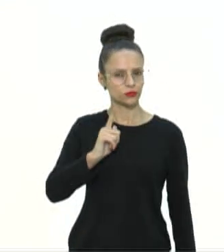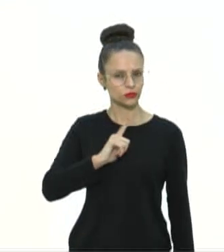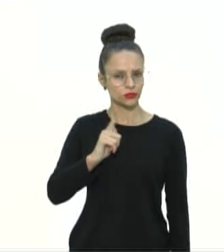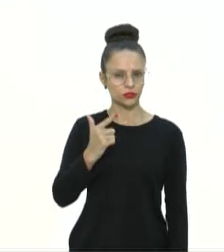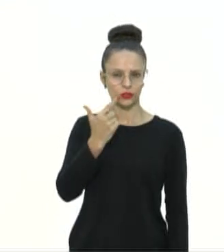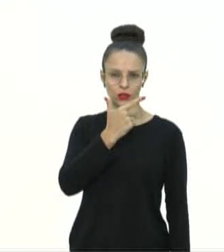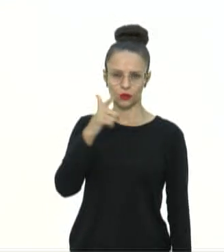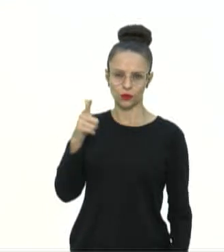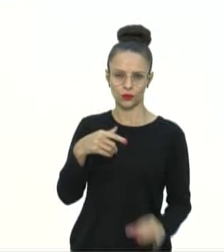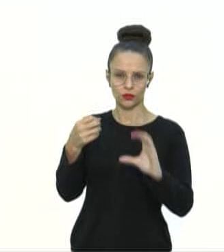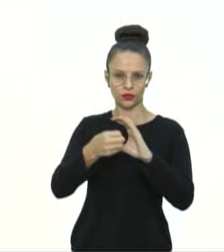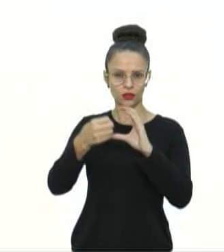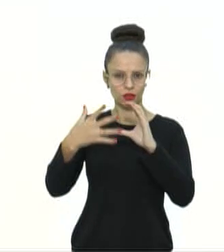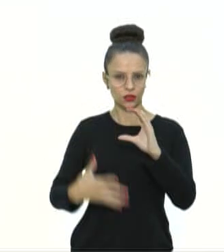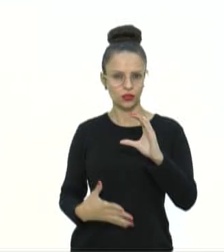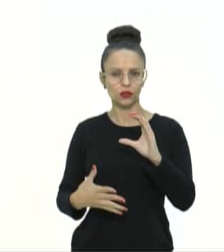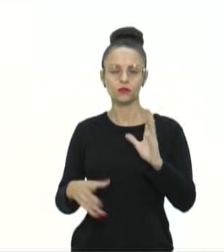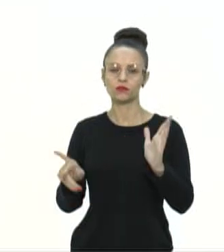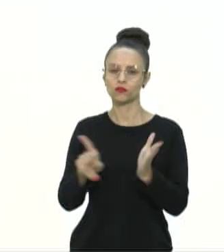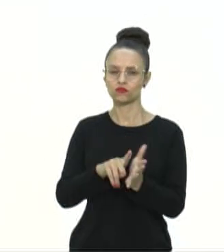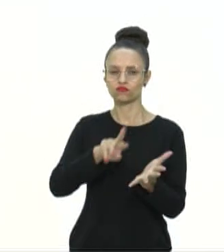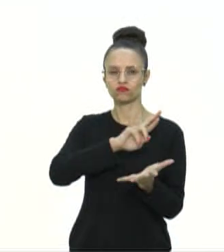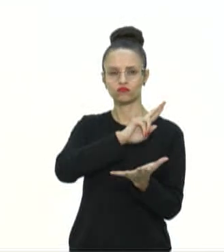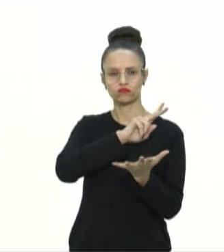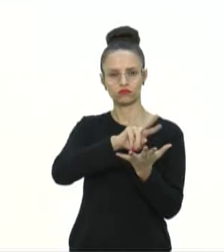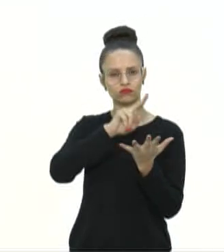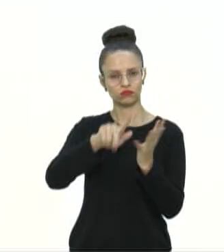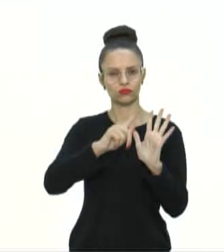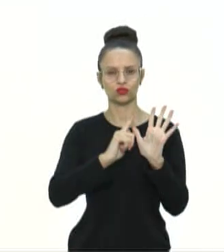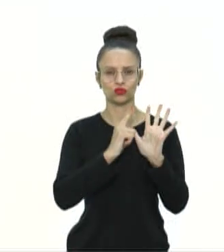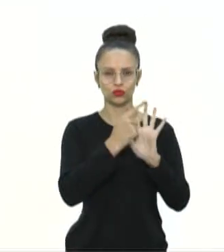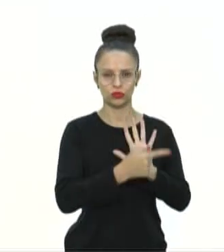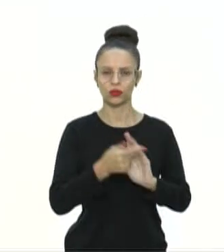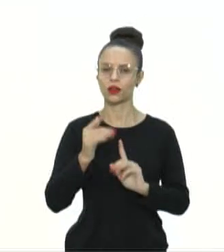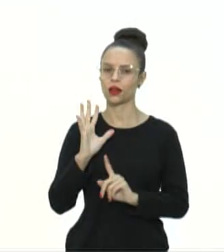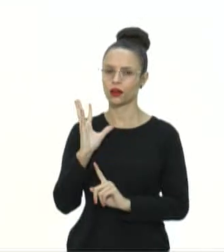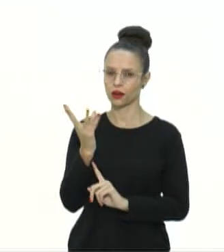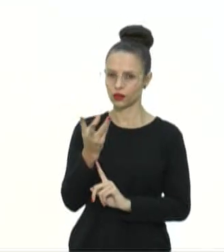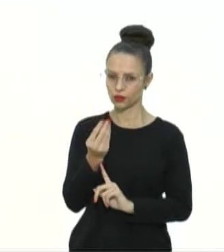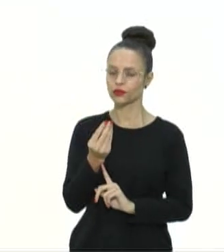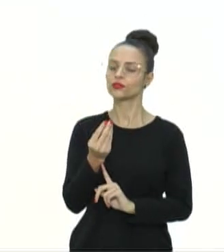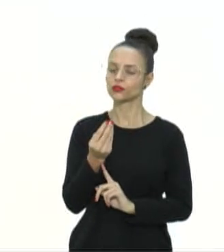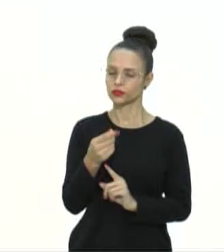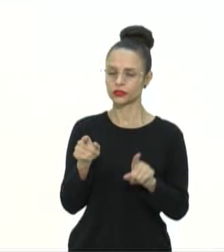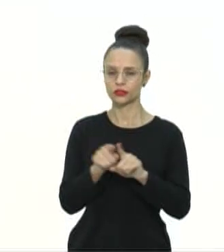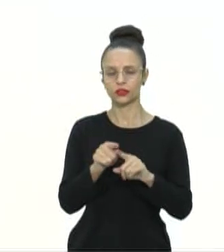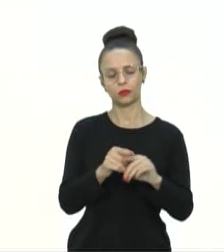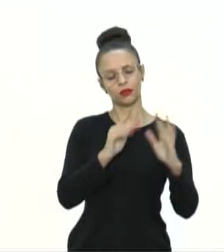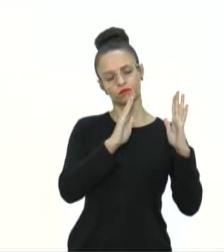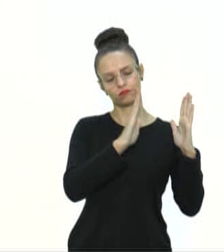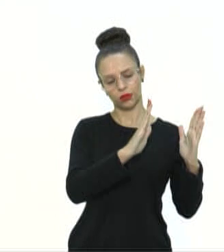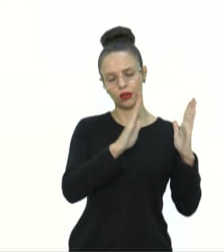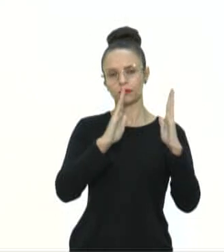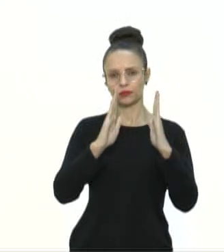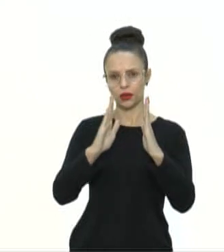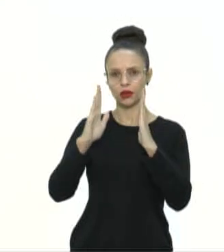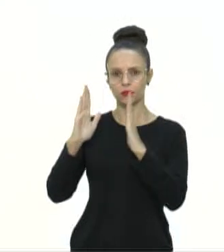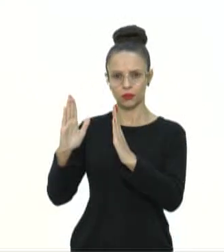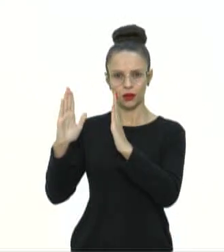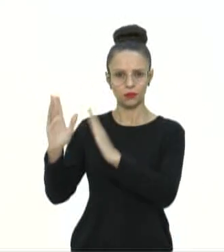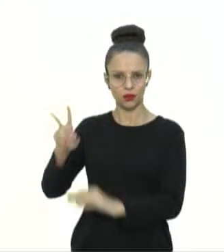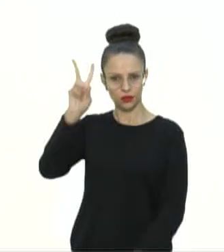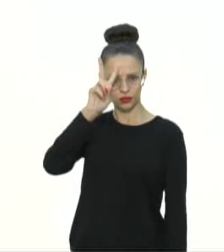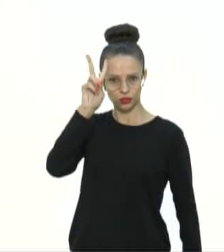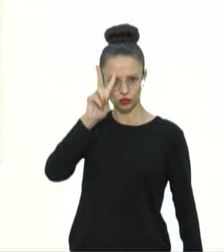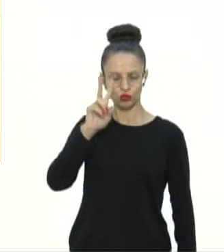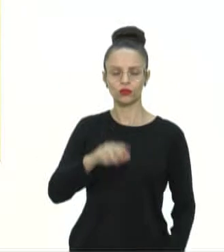outras características nos diversos gêneros artísticos e nos vários períodos da história de